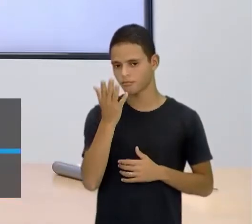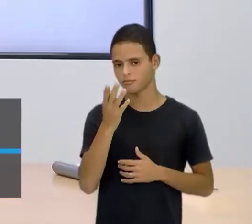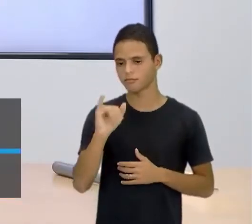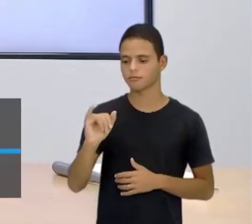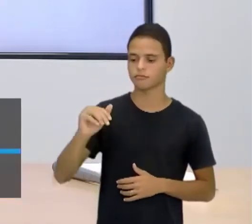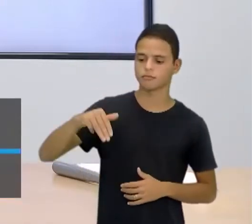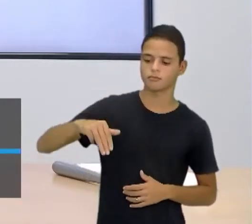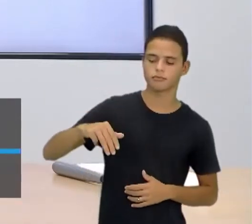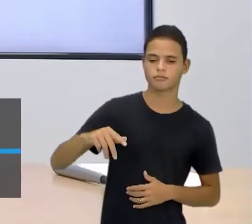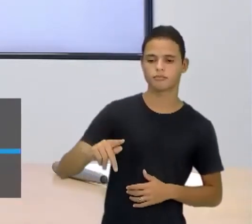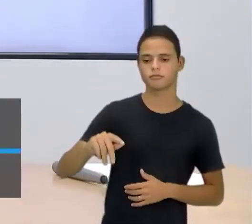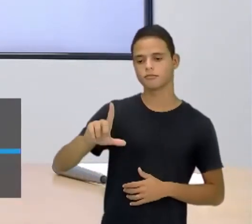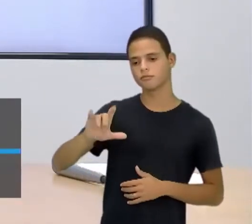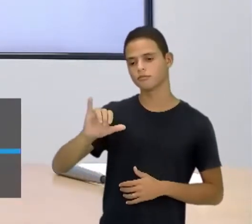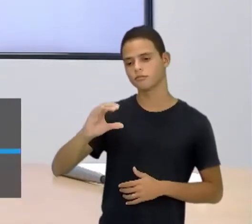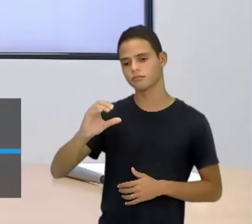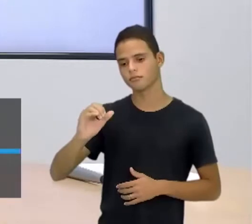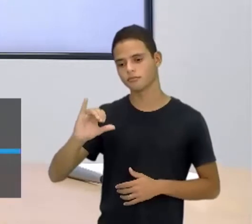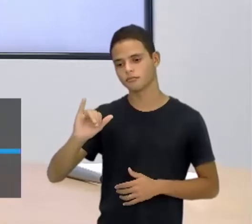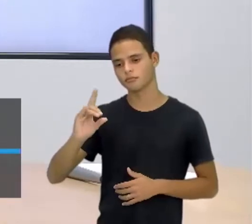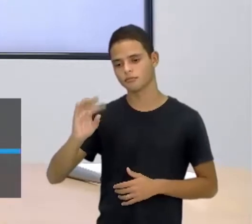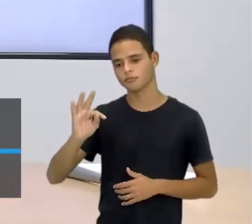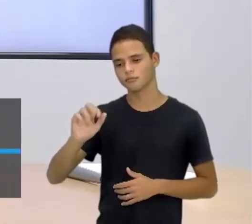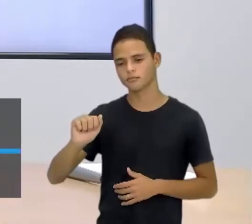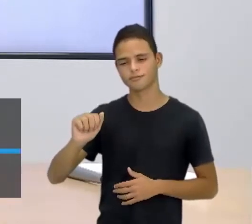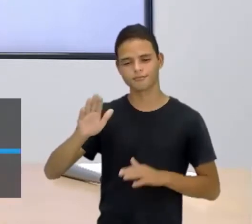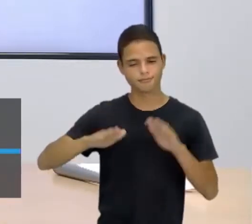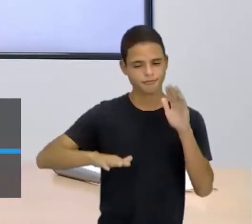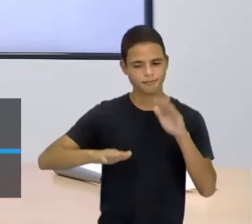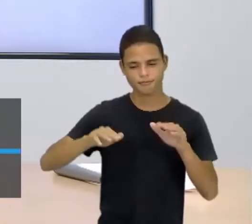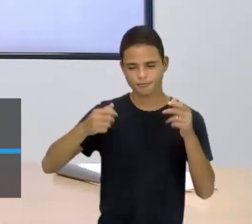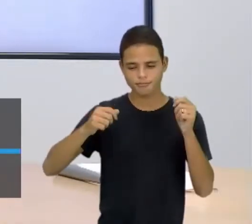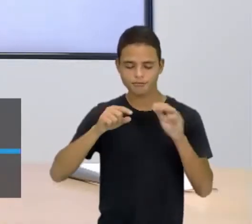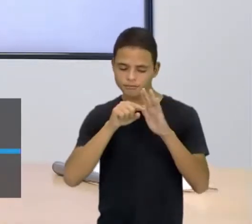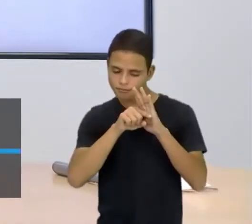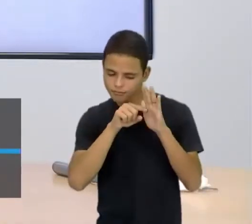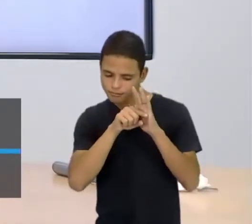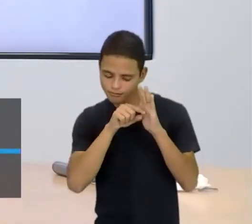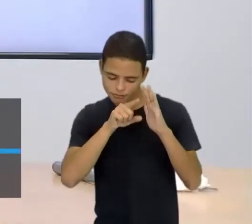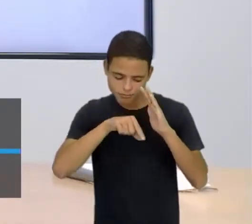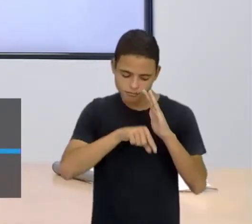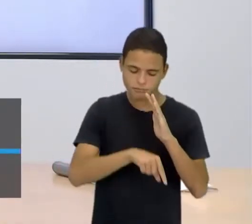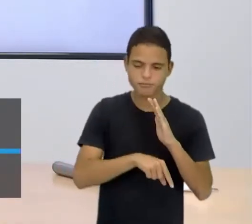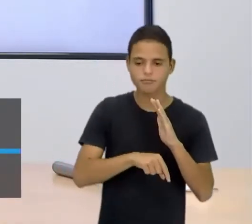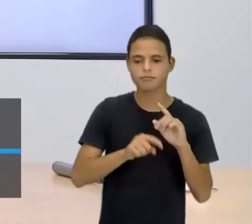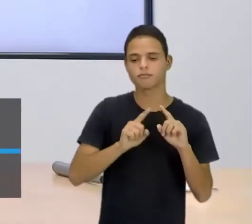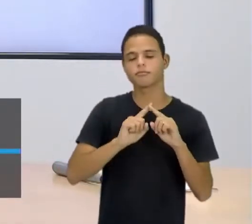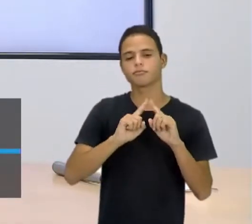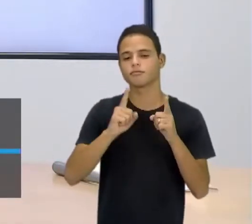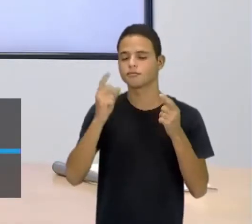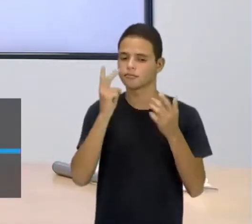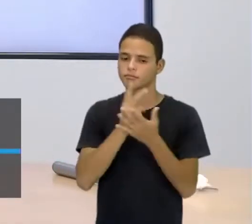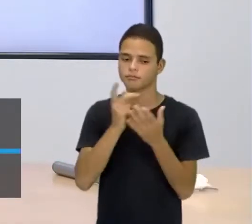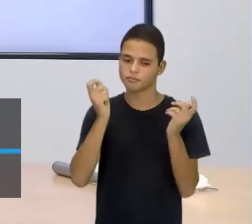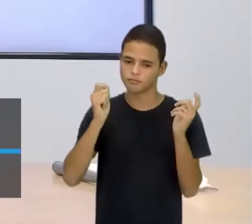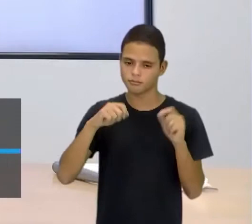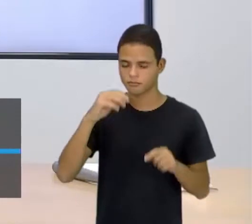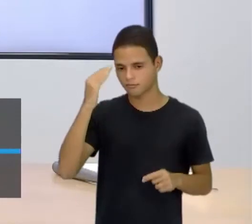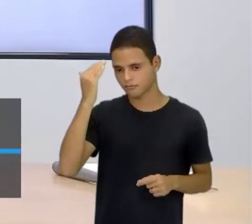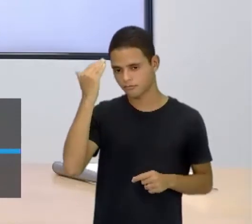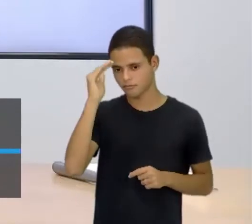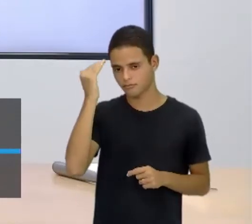Implícita, às vezes precisa de um pouquinho mais de cuidado, mais de uma leitura no caso, mas sempre conseguimos entender ali o contexto de quem